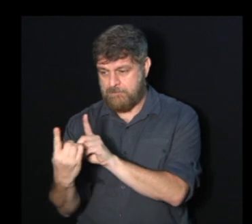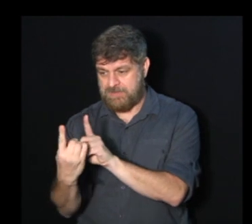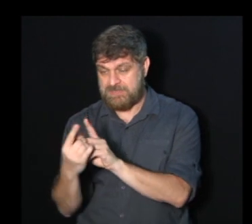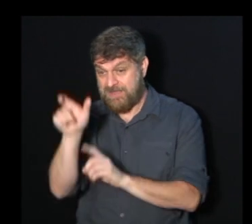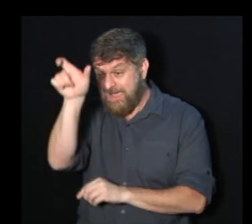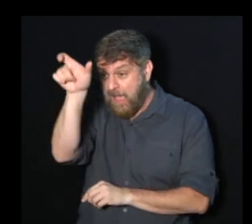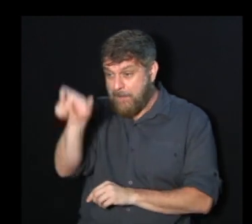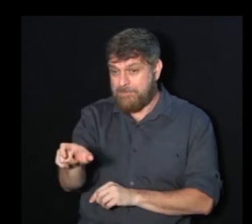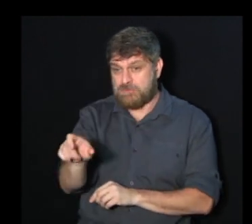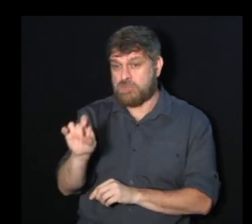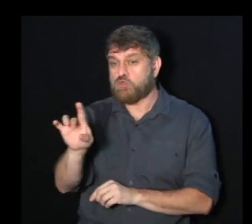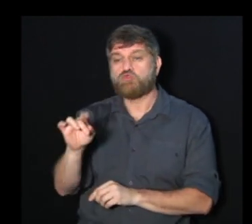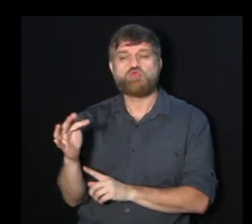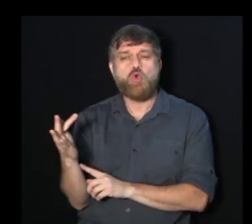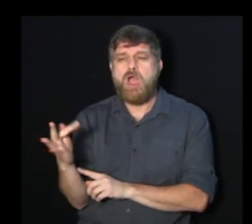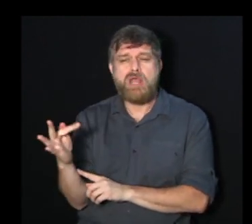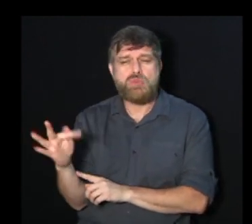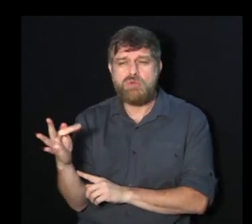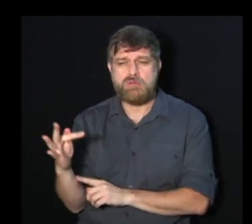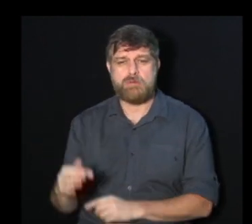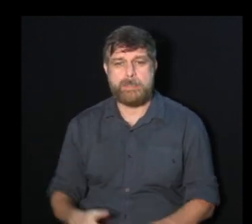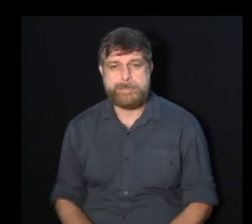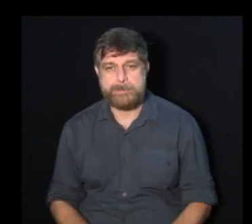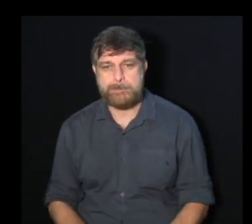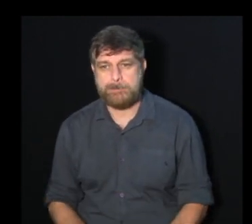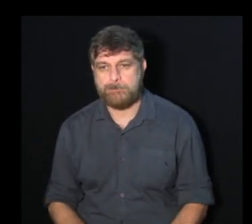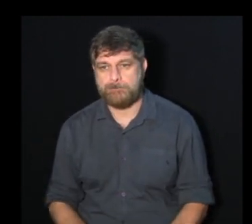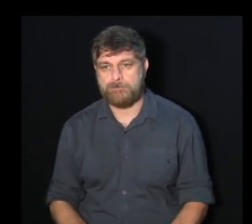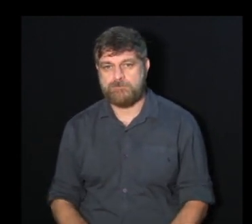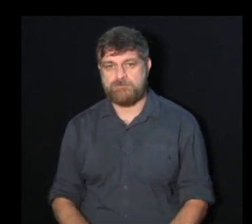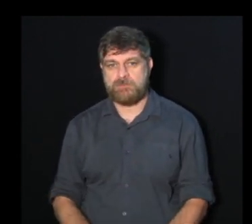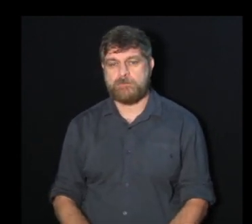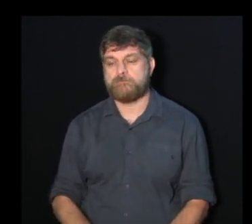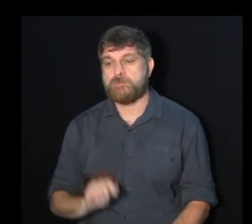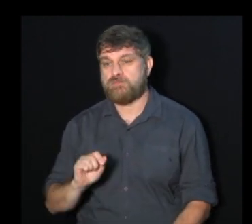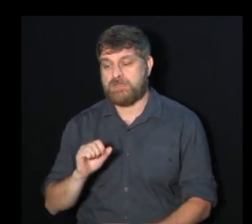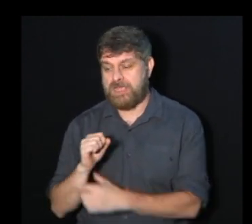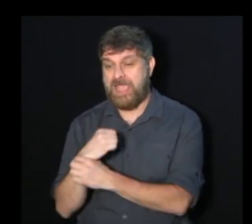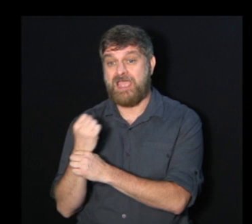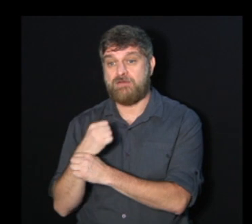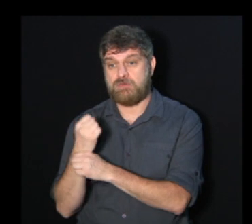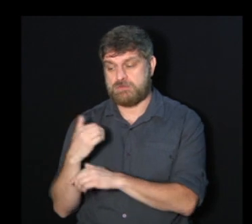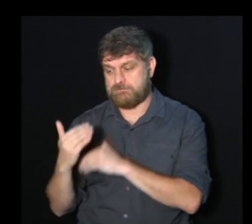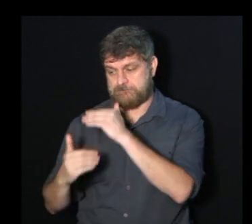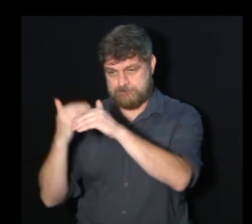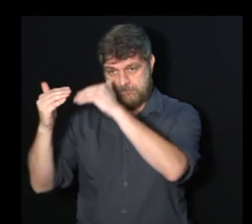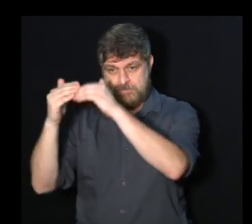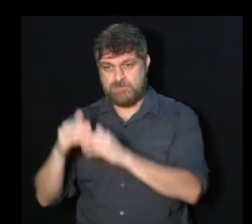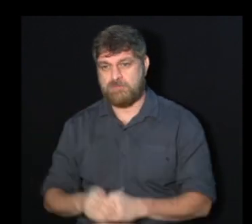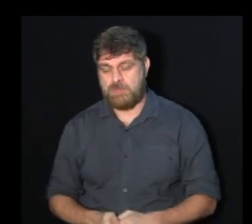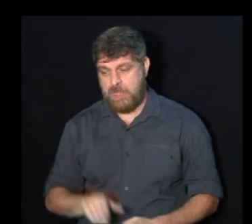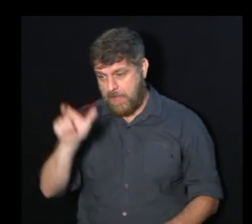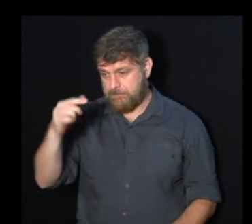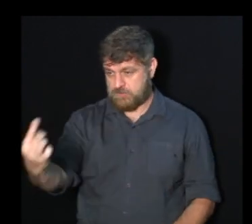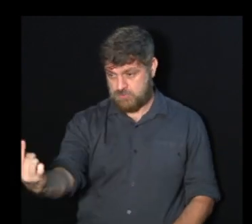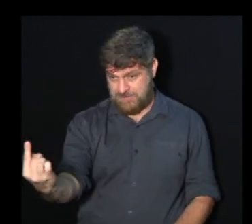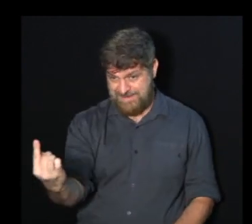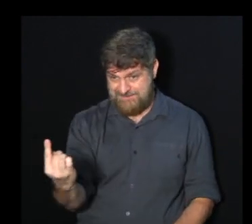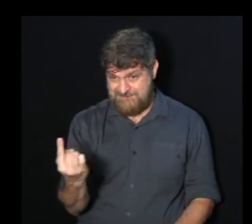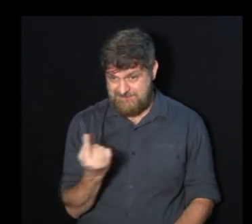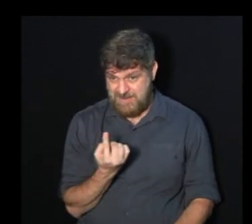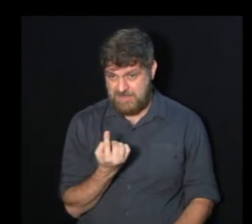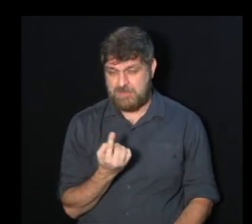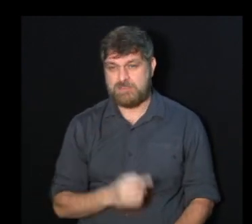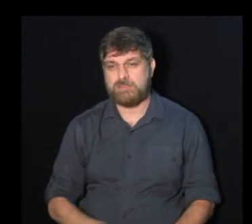todo. Né? Então, o que é a evolução da fisioterapia? Quando o paciente chega lá para a gente,